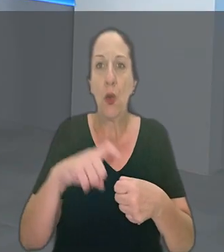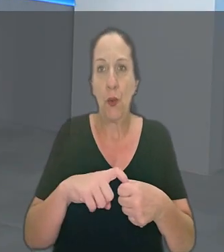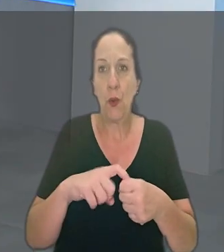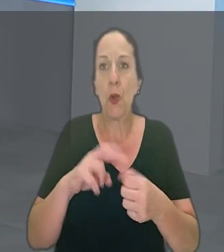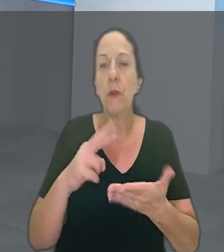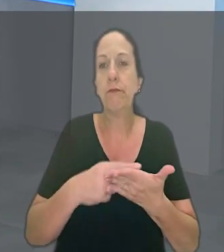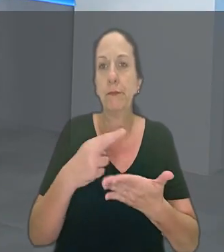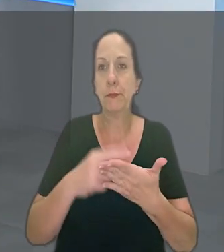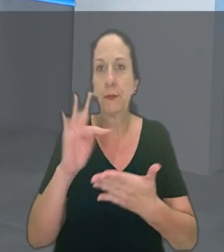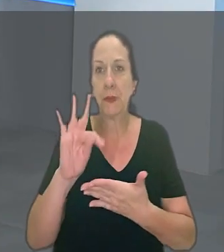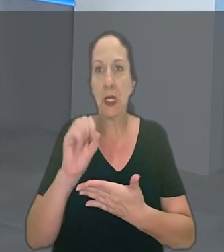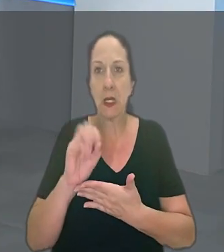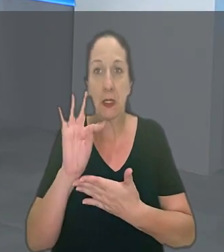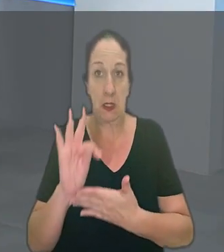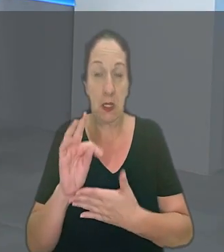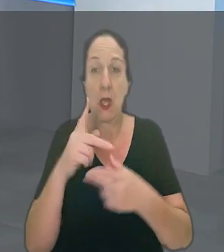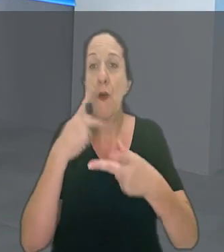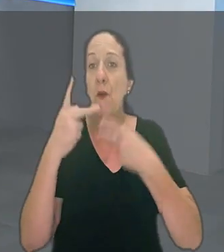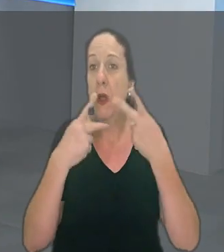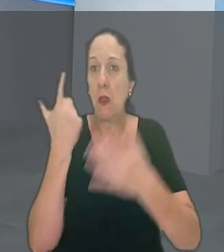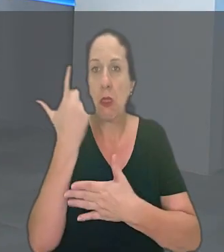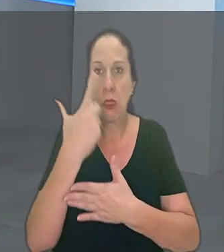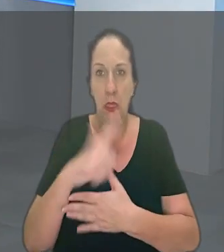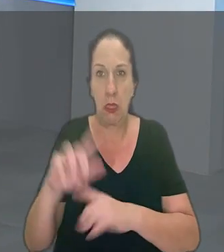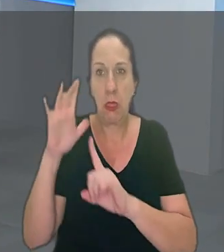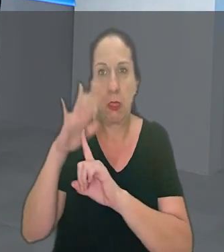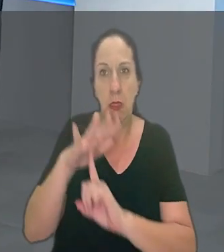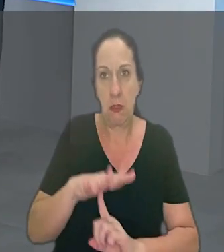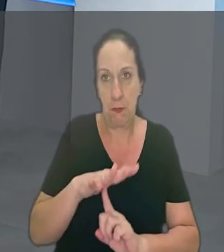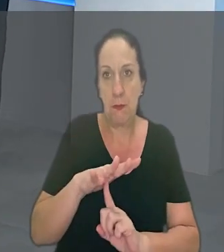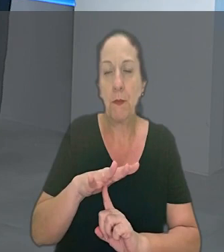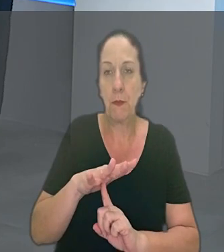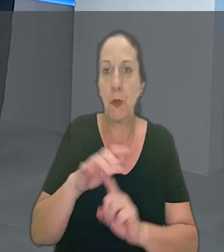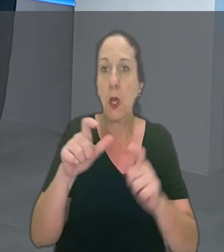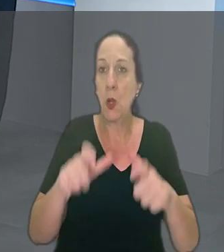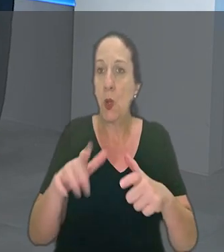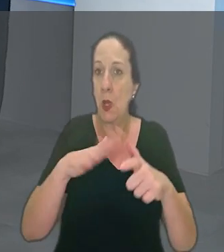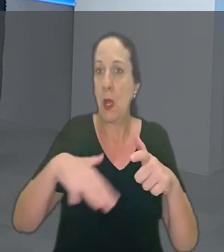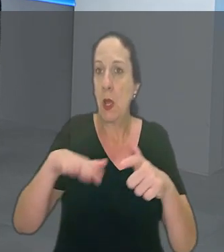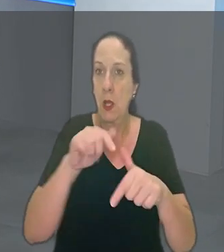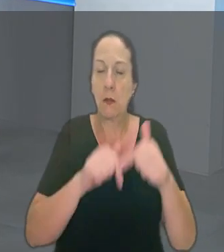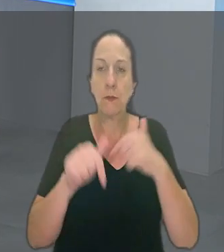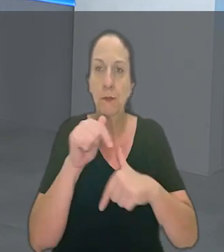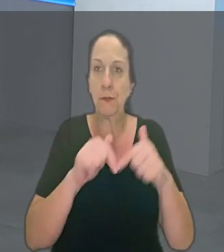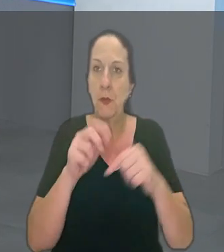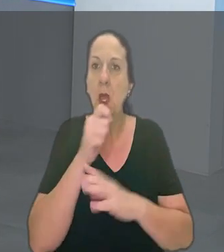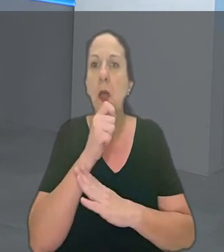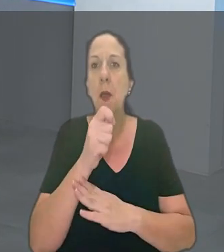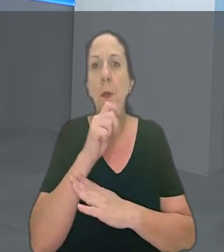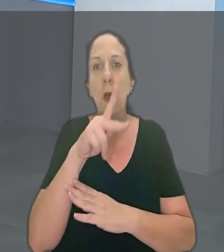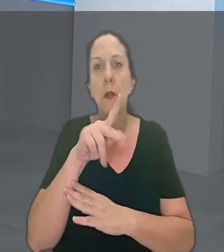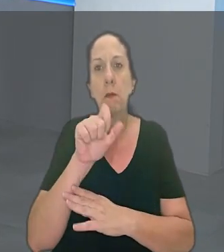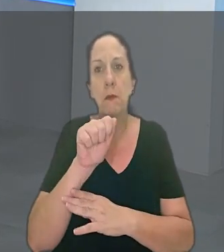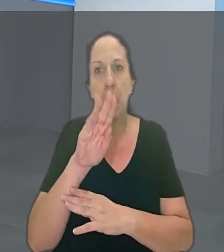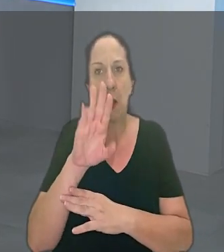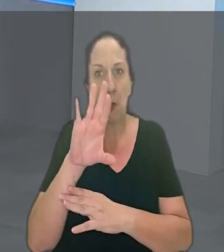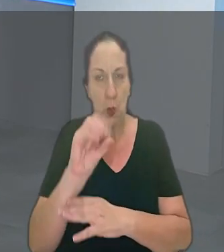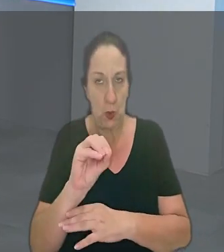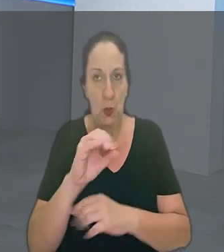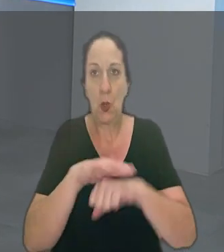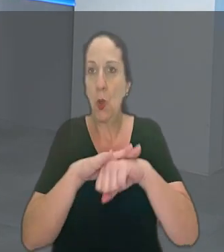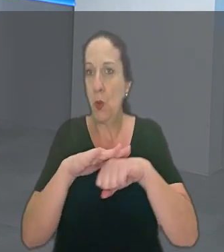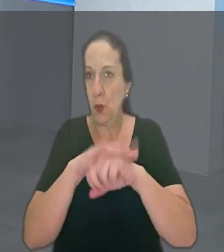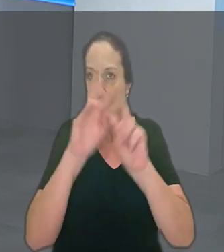Estamos de volta com Revista TST e a gente volta a falar sobre assédio moral no ambiente de trabalho. O repórter Pablo